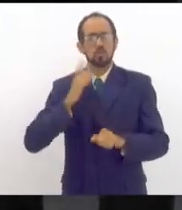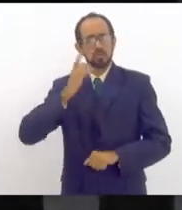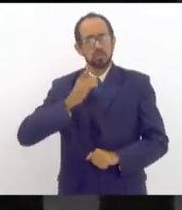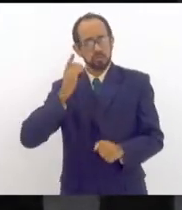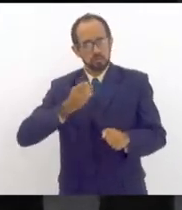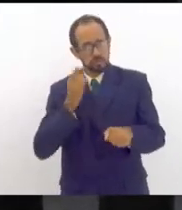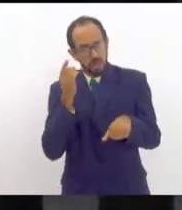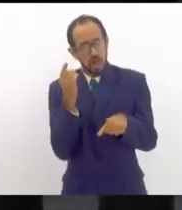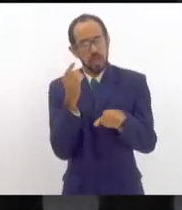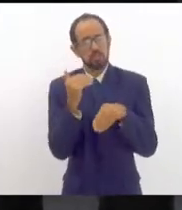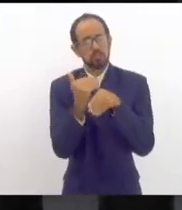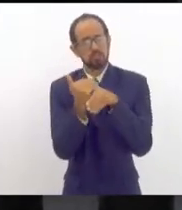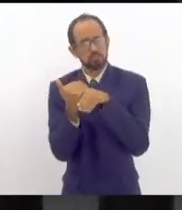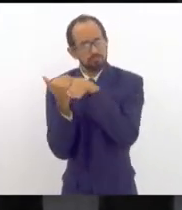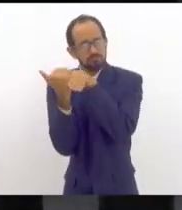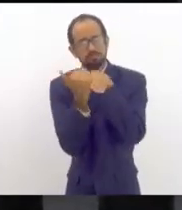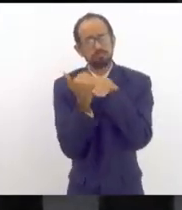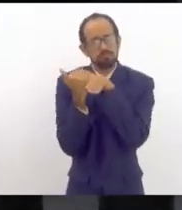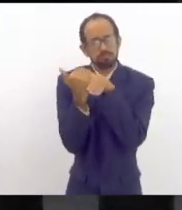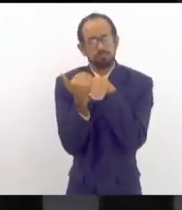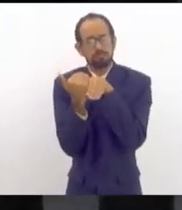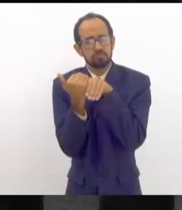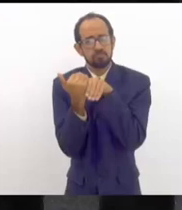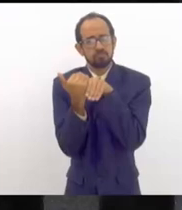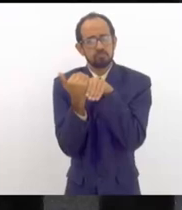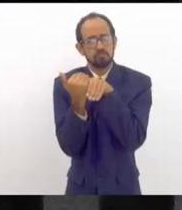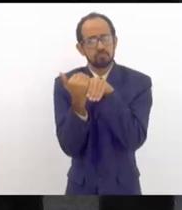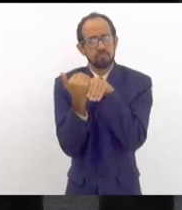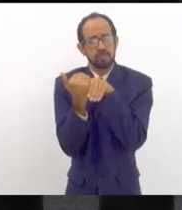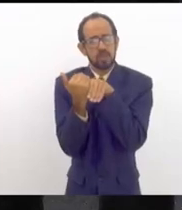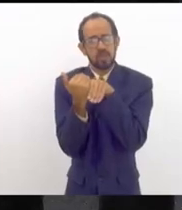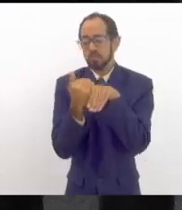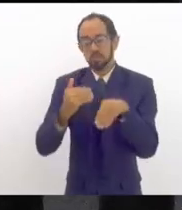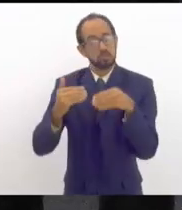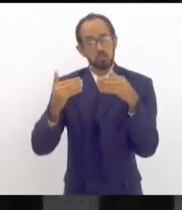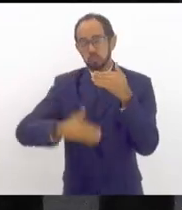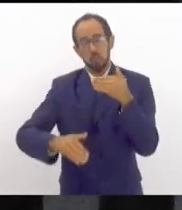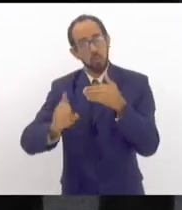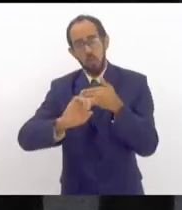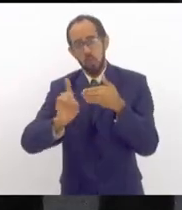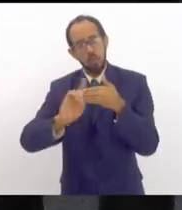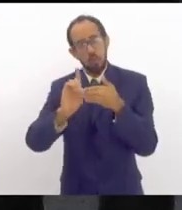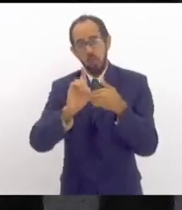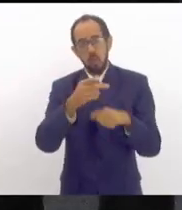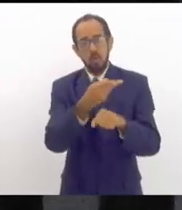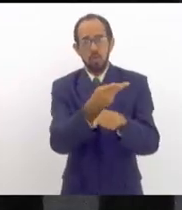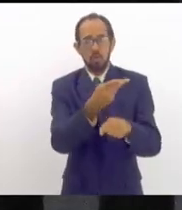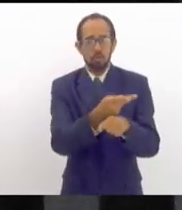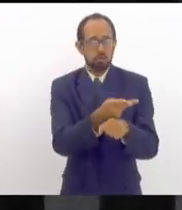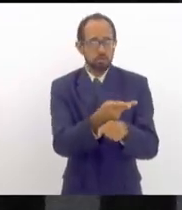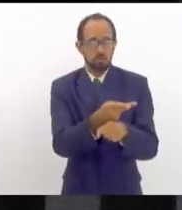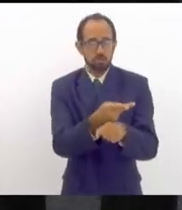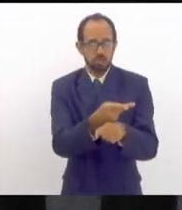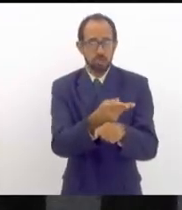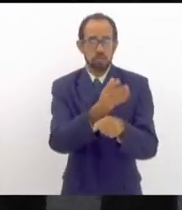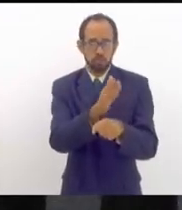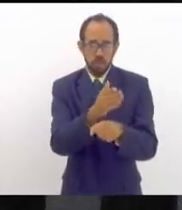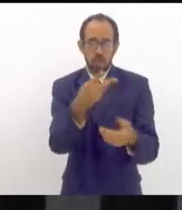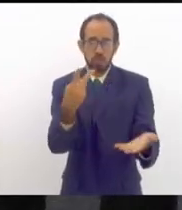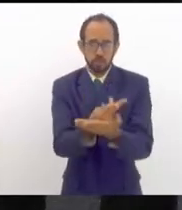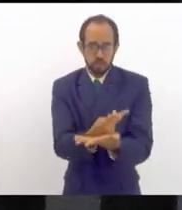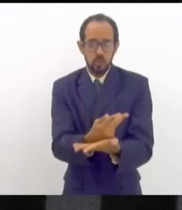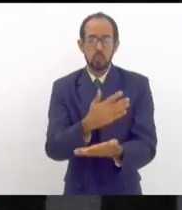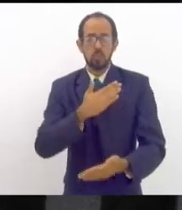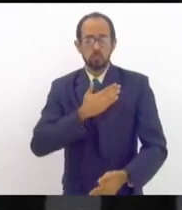ecuane né eles estão discordando desta premiação isso já aconteceu comigo